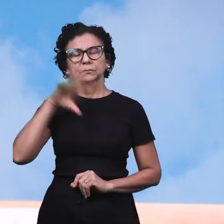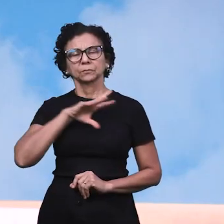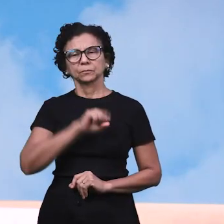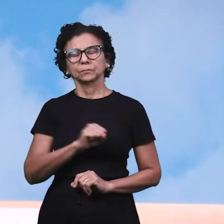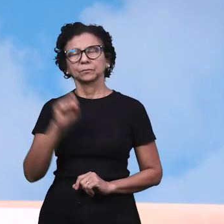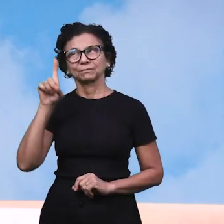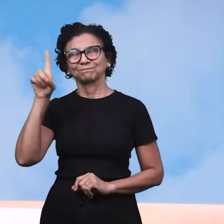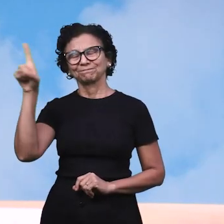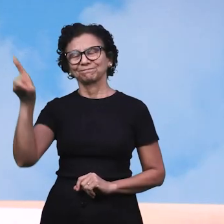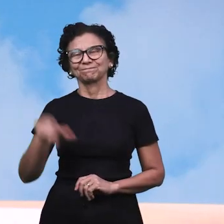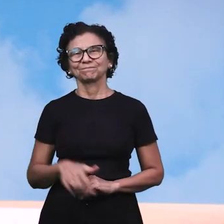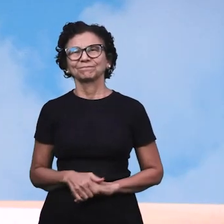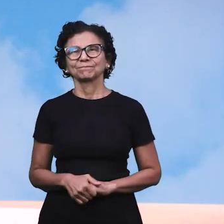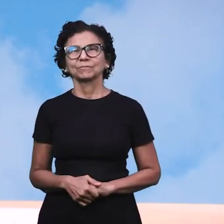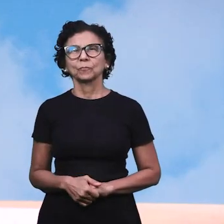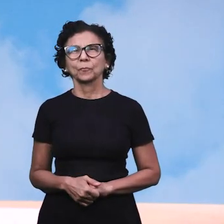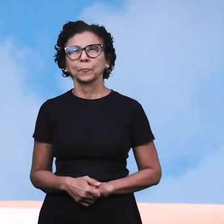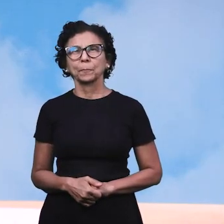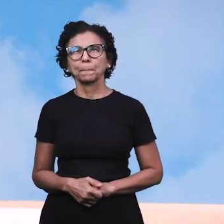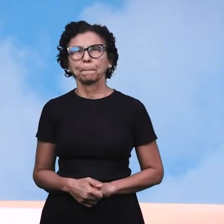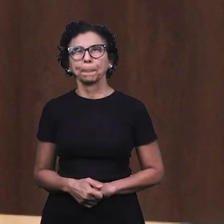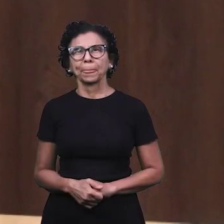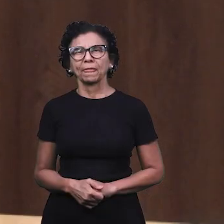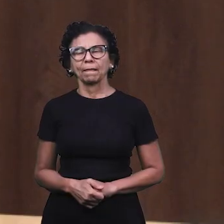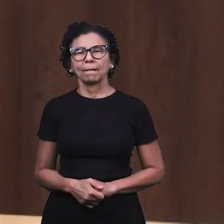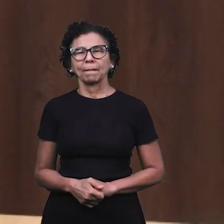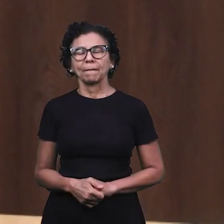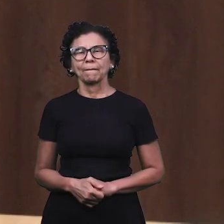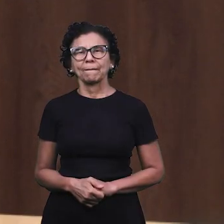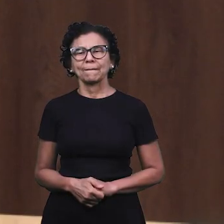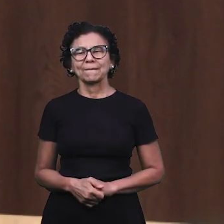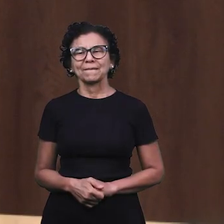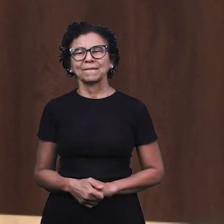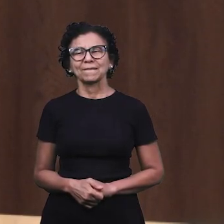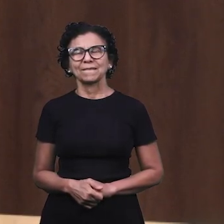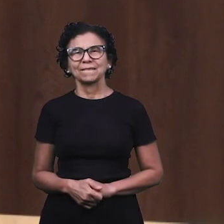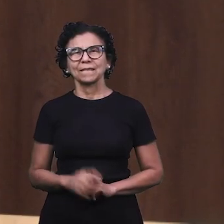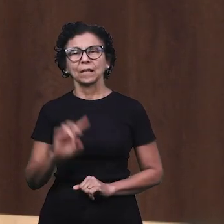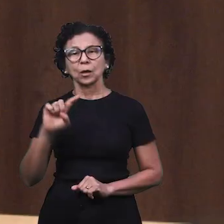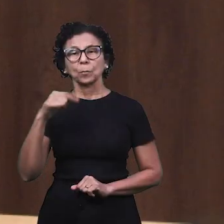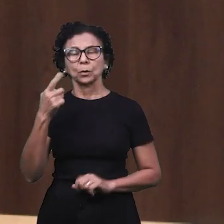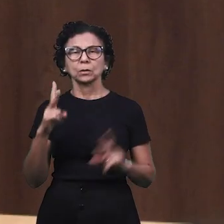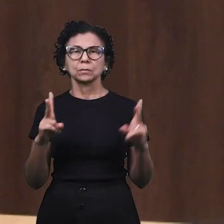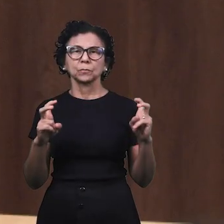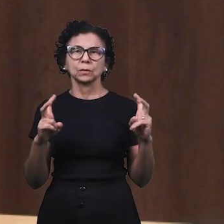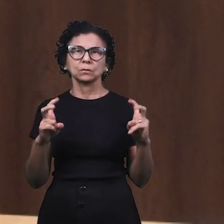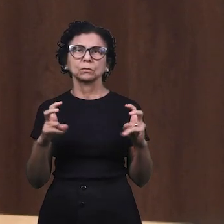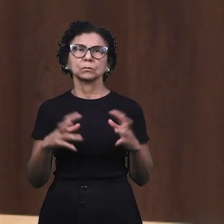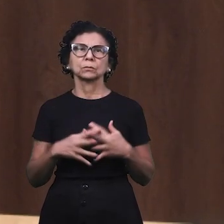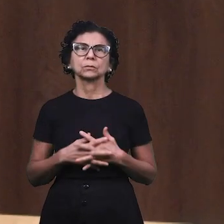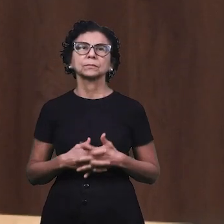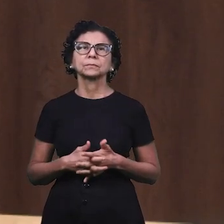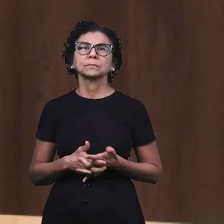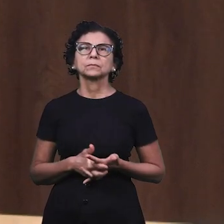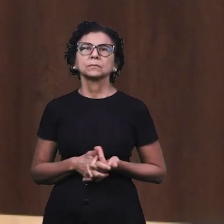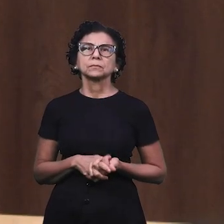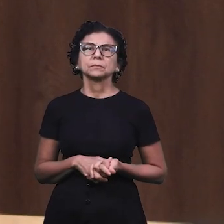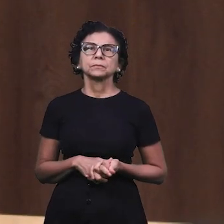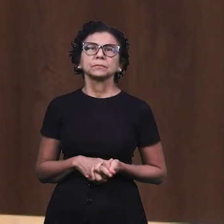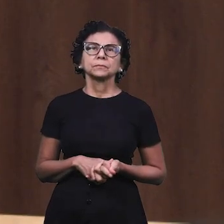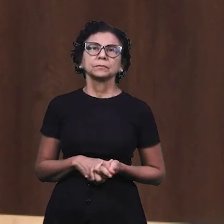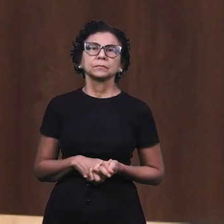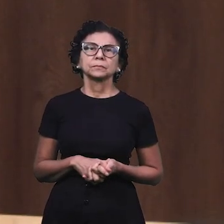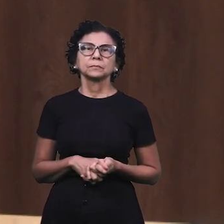próximo programa, porque aqui não vai dar tempo. Vai ser um assunto que nós vamos tratar do momento em